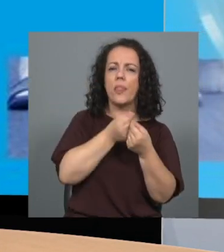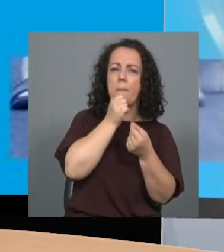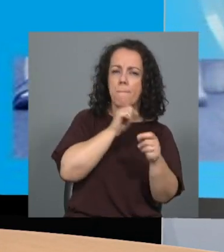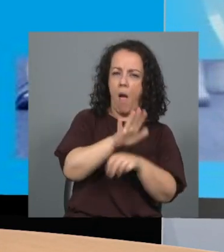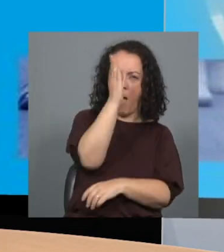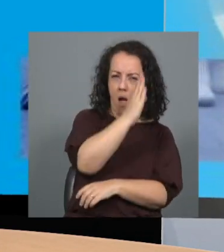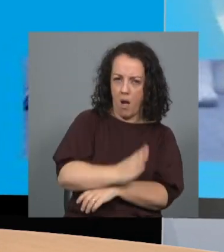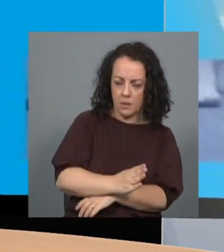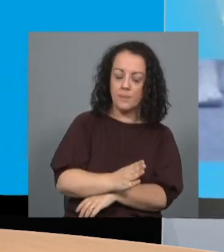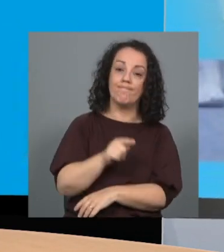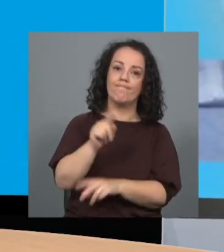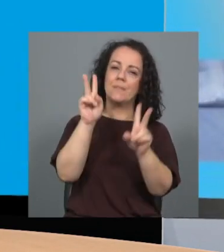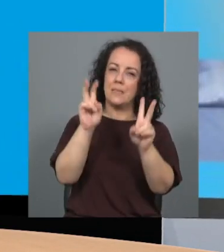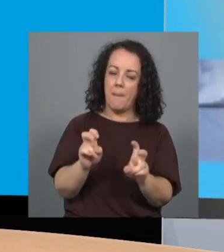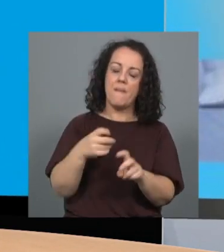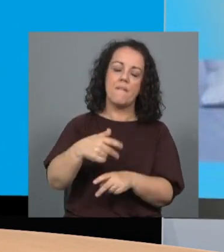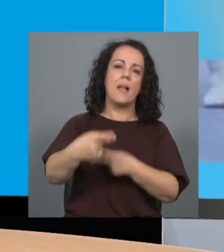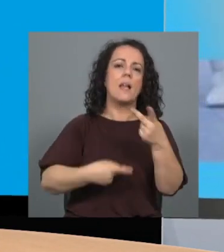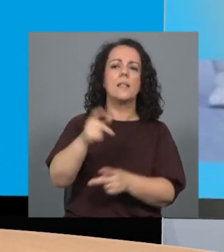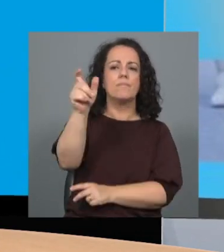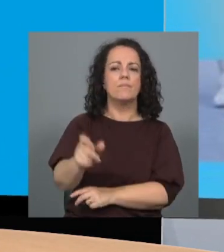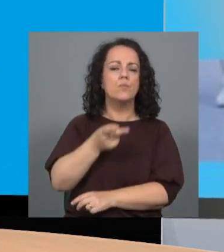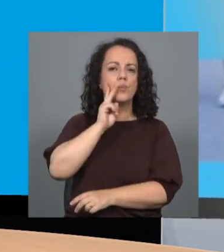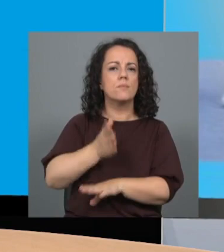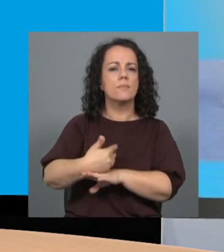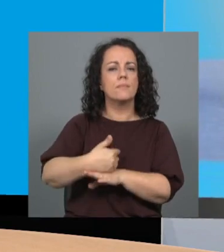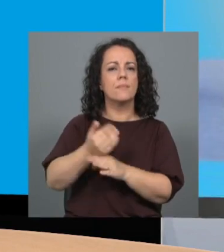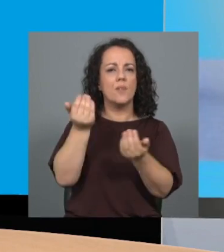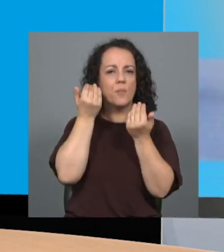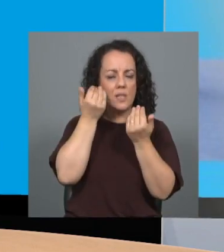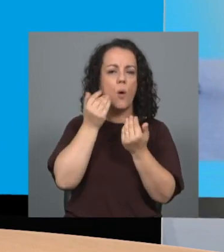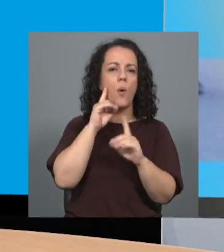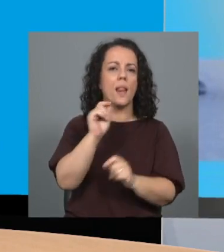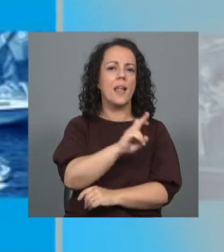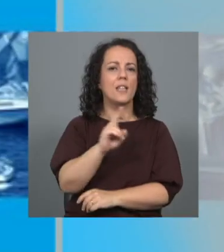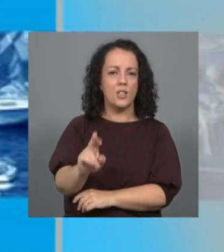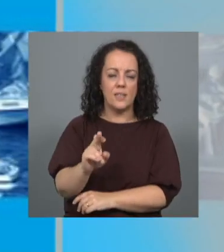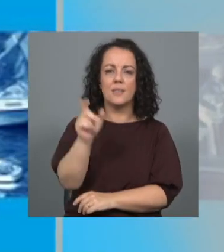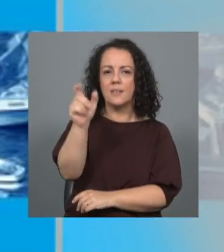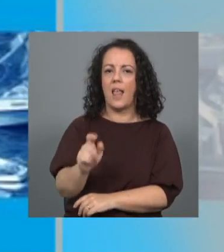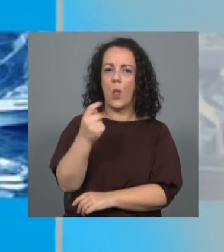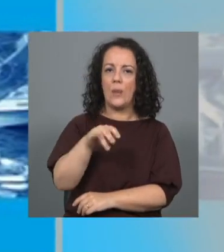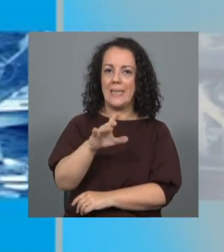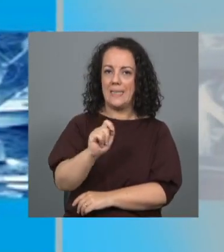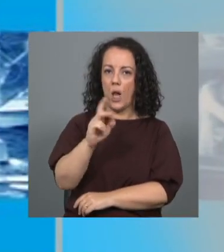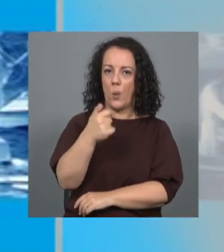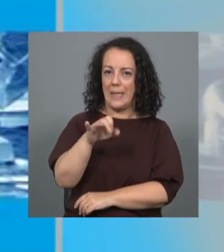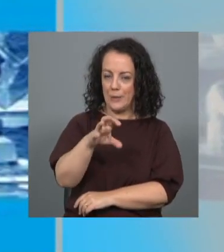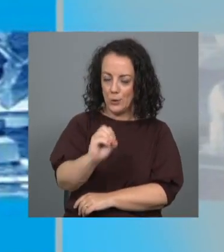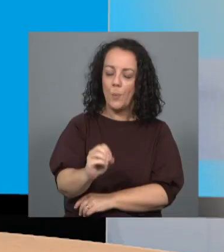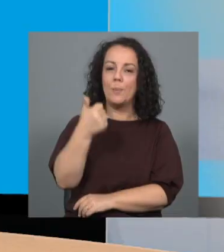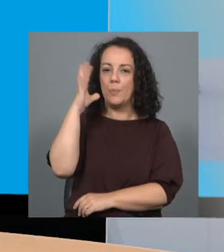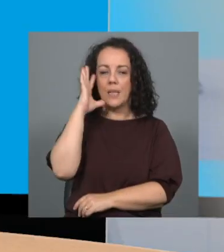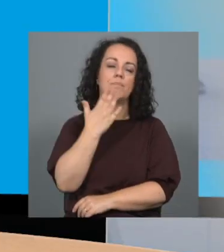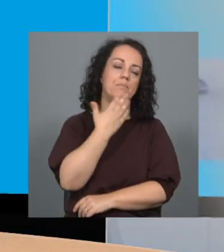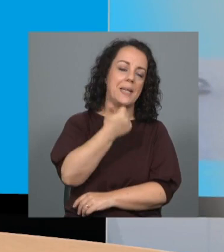tema para analisar com a chefe de redação da Renascença, Eunice Lourenço. Boa tarde. Obrigado boa tarde. Por estar uma vez mais aqui entre